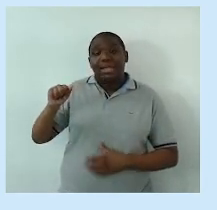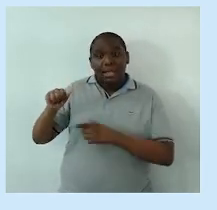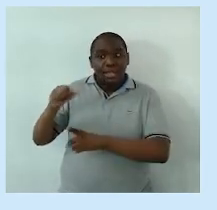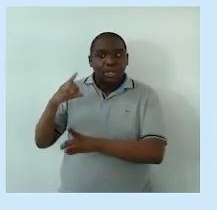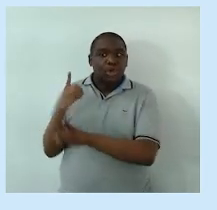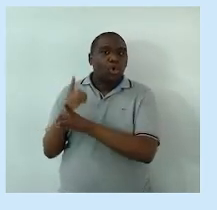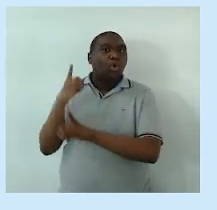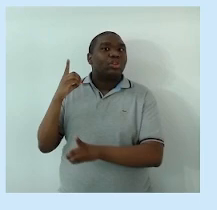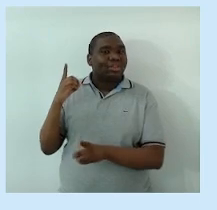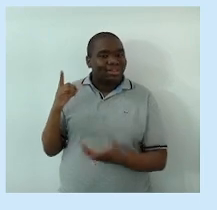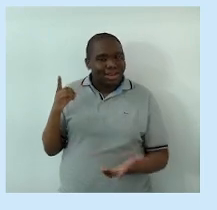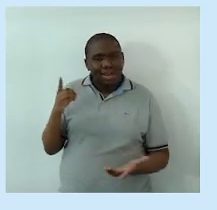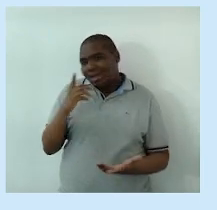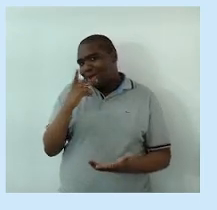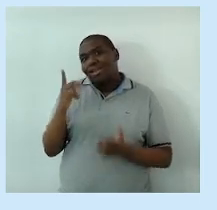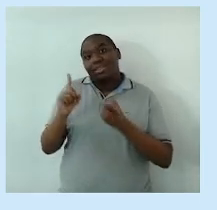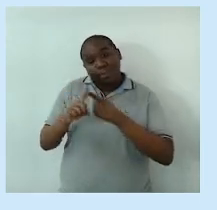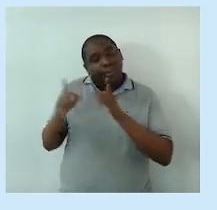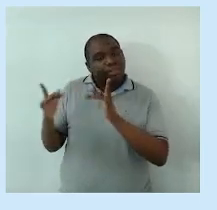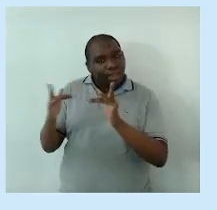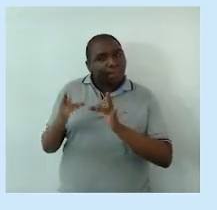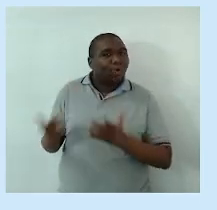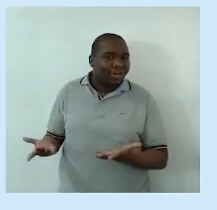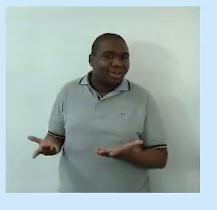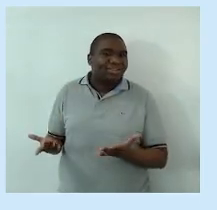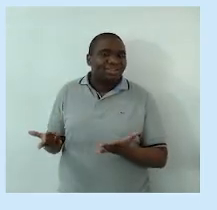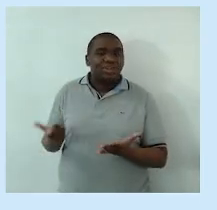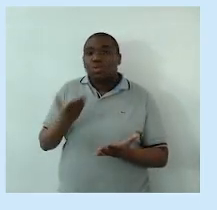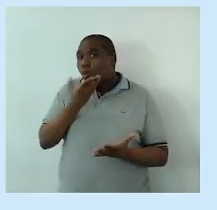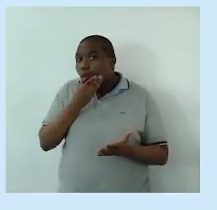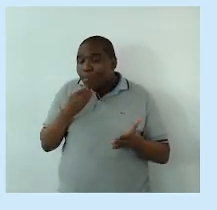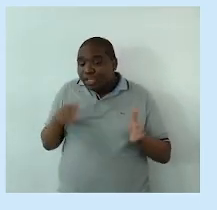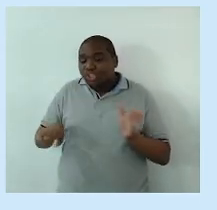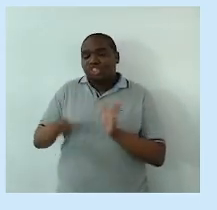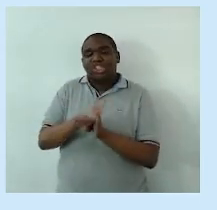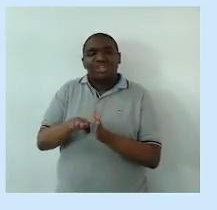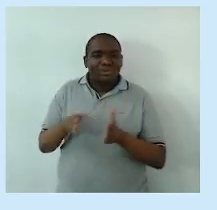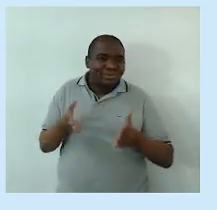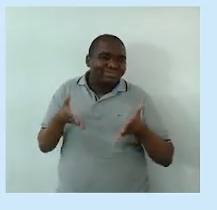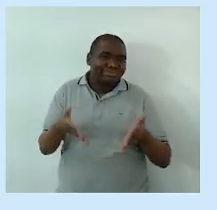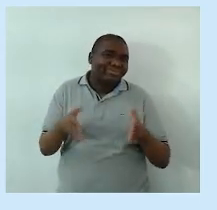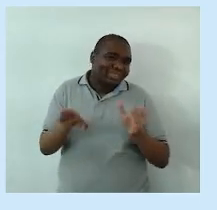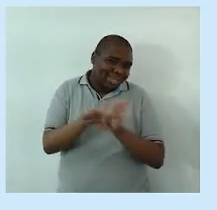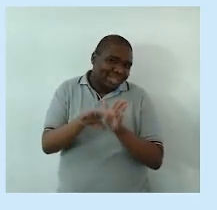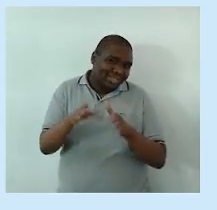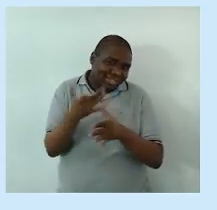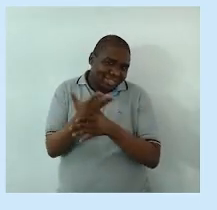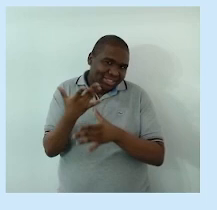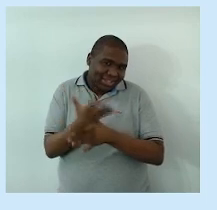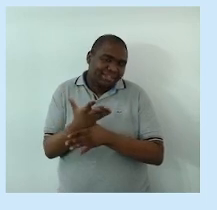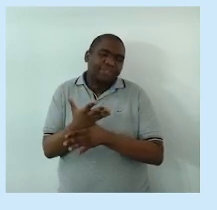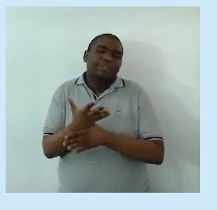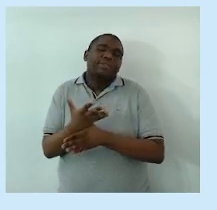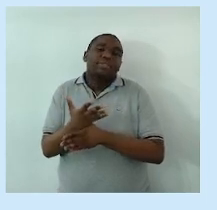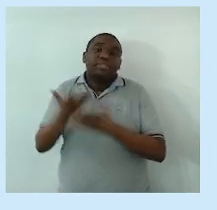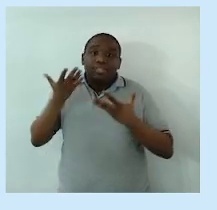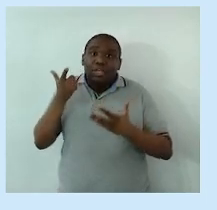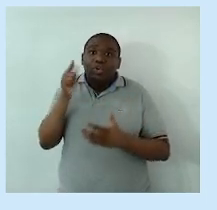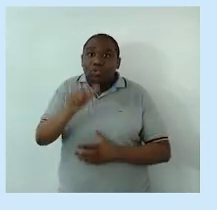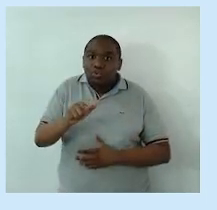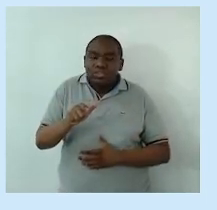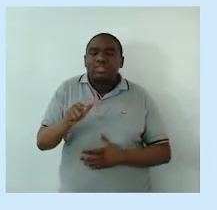arranjar um pretendente. Então, Petruco que está chegando na cidade, então eles chamam Petruco para, né, conquistar a